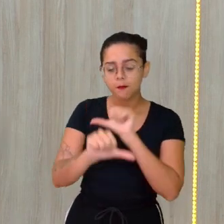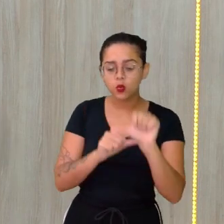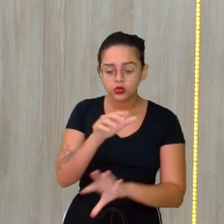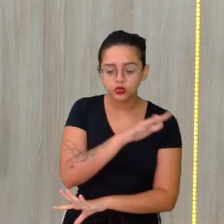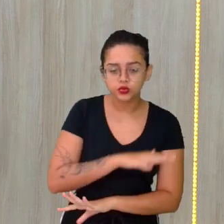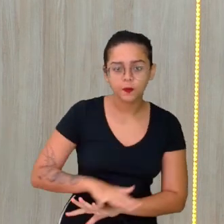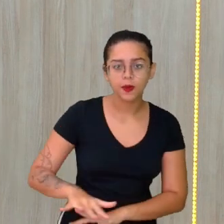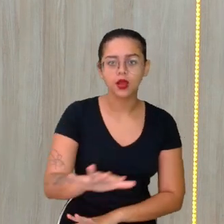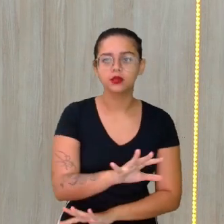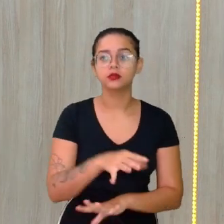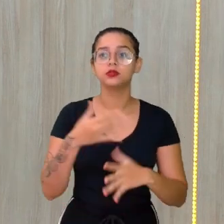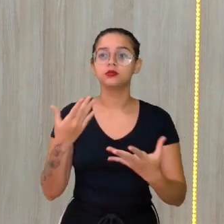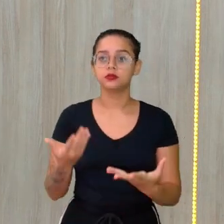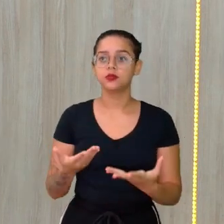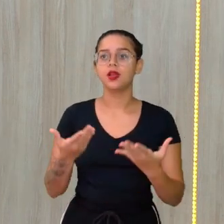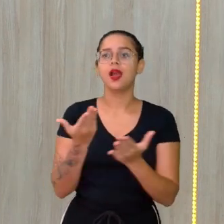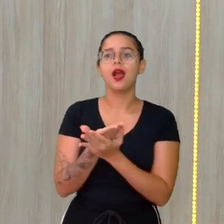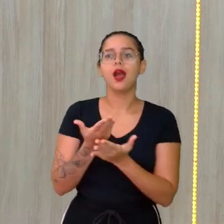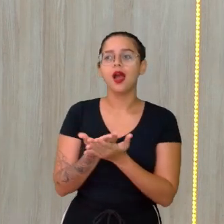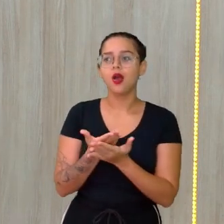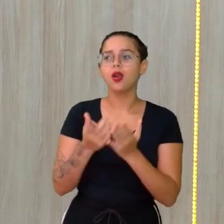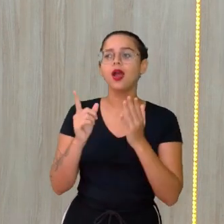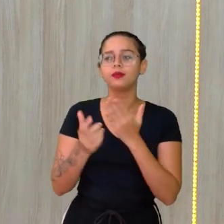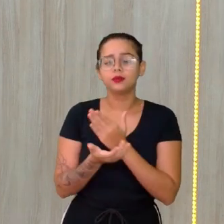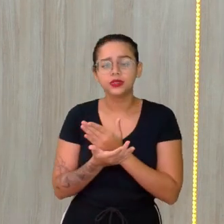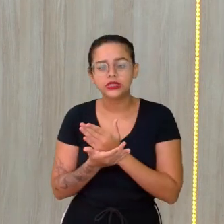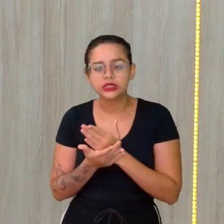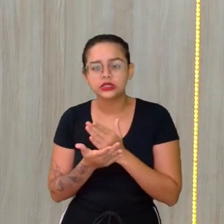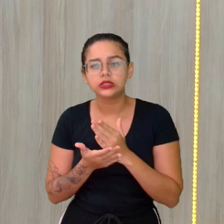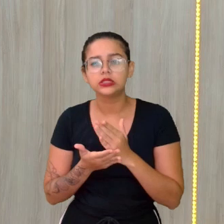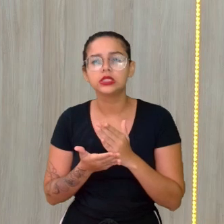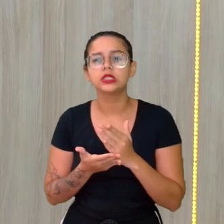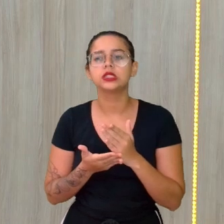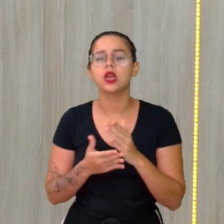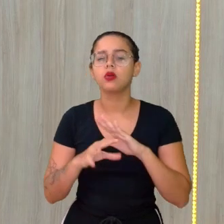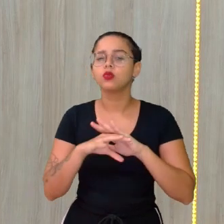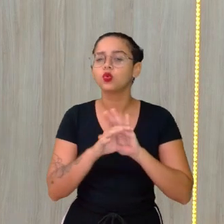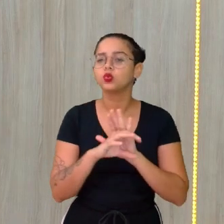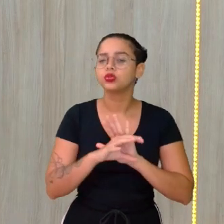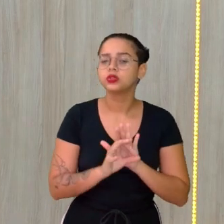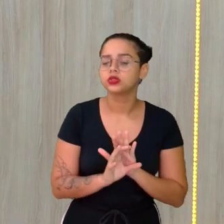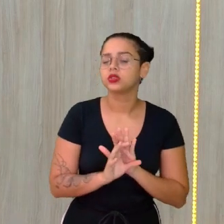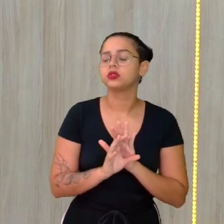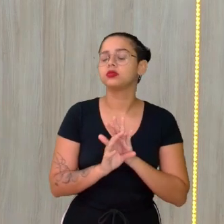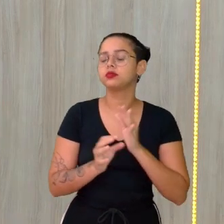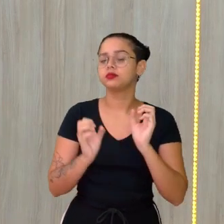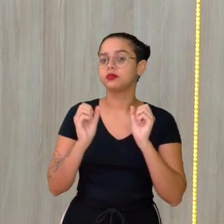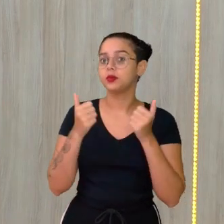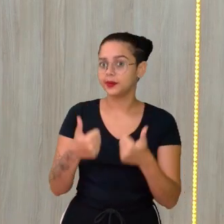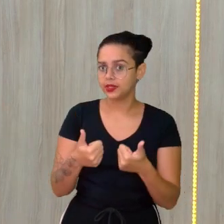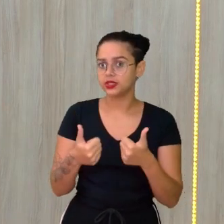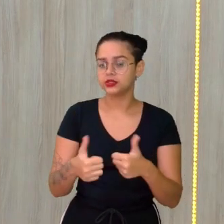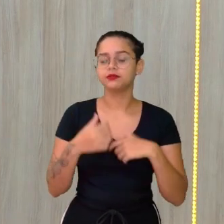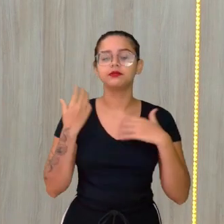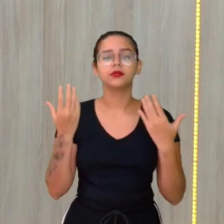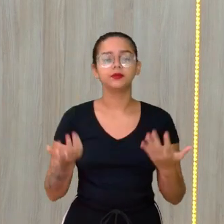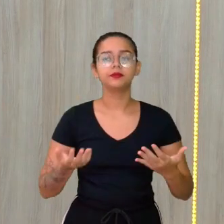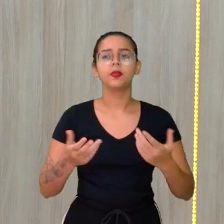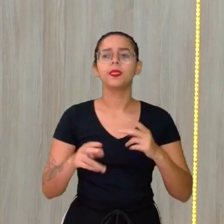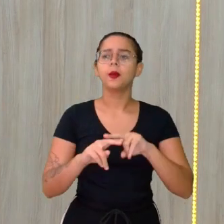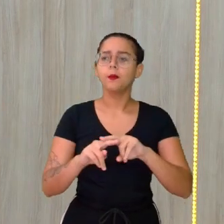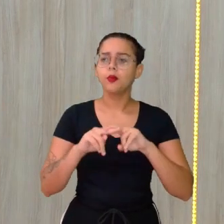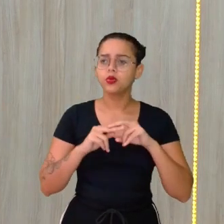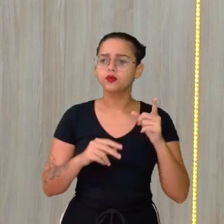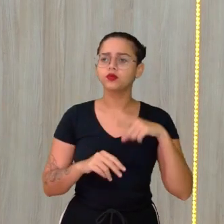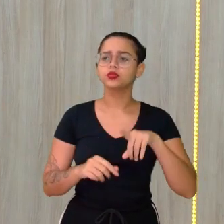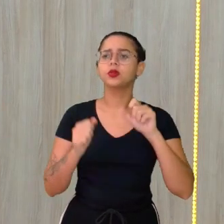vocês. Então, ó, essa aula ela é bem inicial, ela é bem conceitual, beleza? E por isso